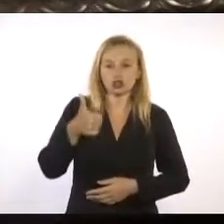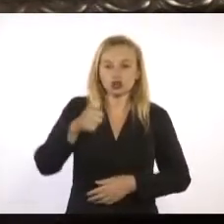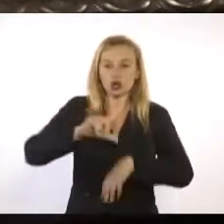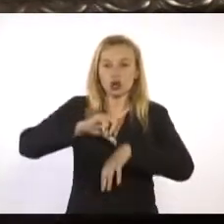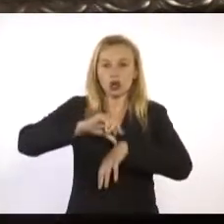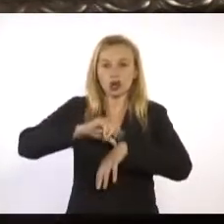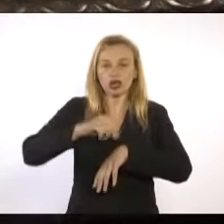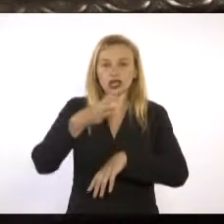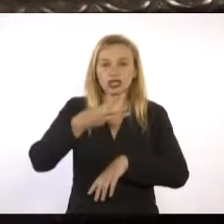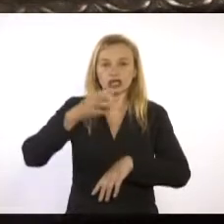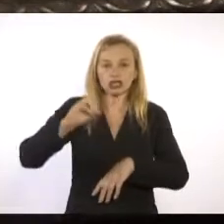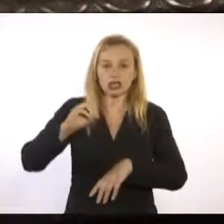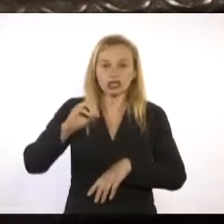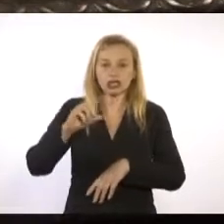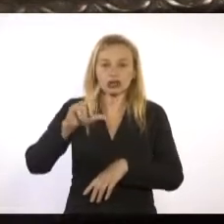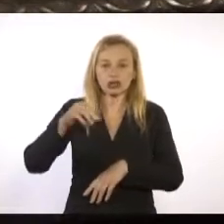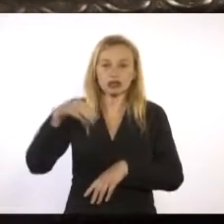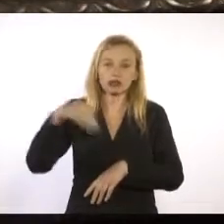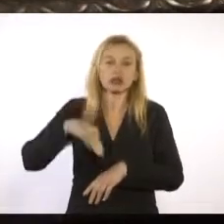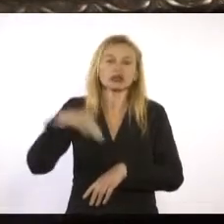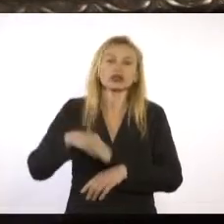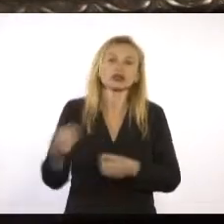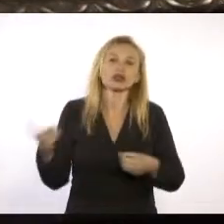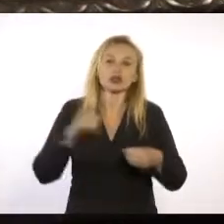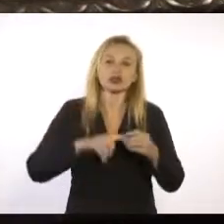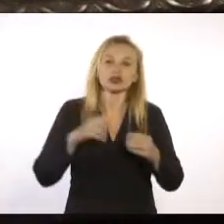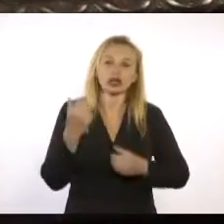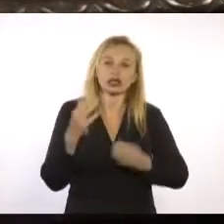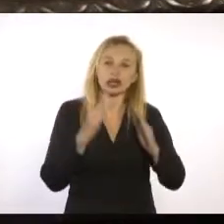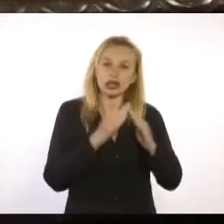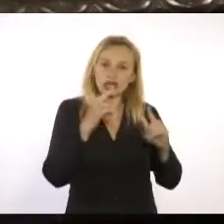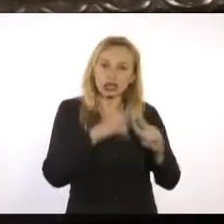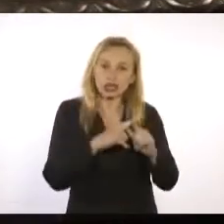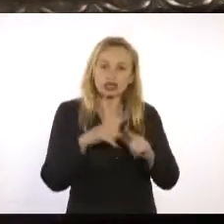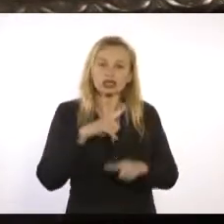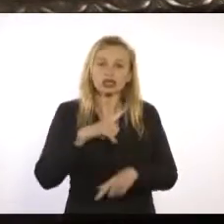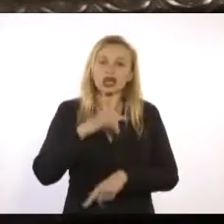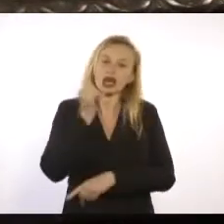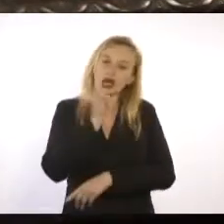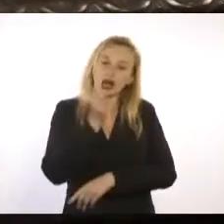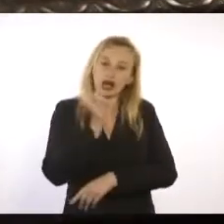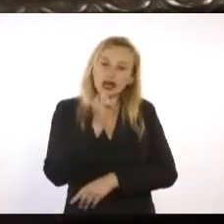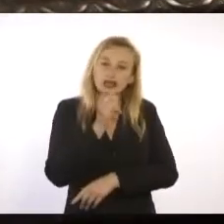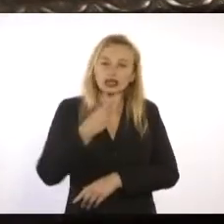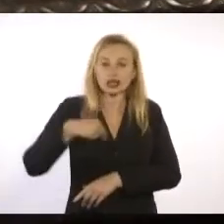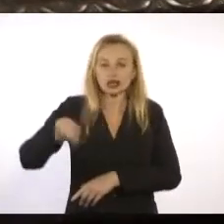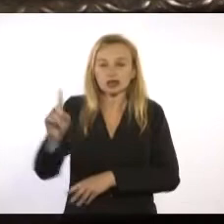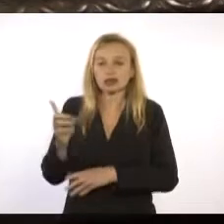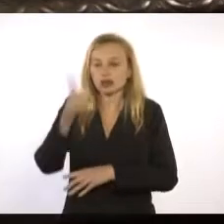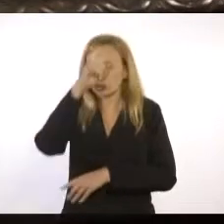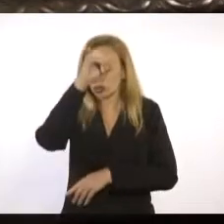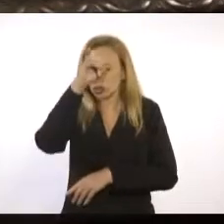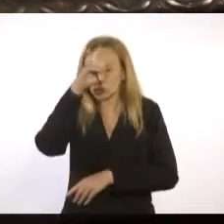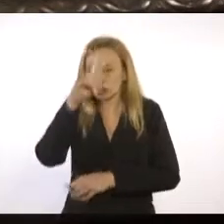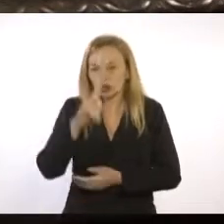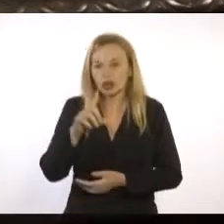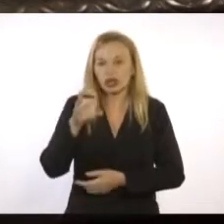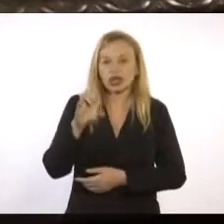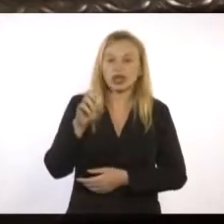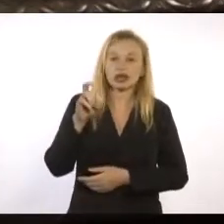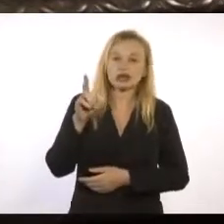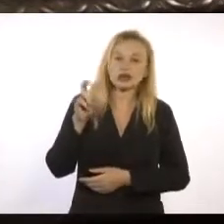na Nova Holanda, quando voltava da igreja. Ainda tenho relatos, e ela foi levada para o Hospital